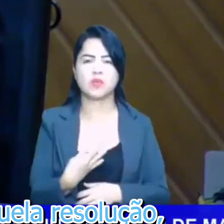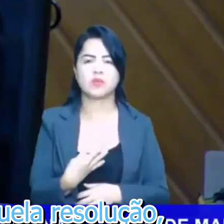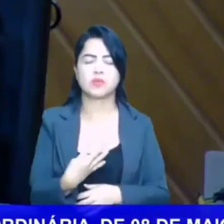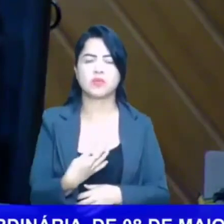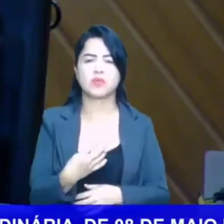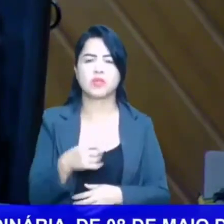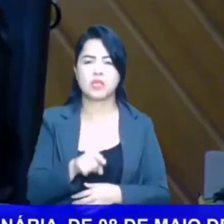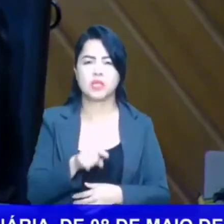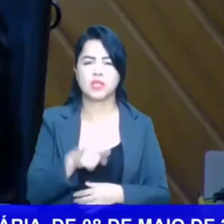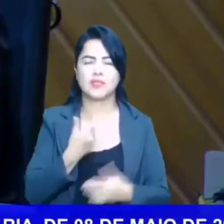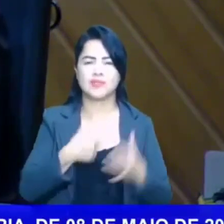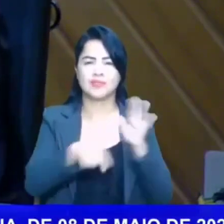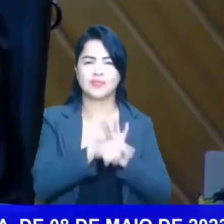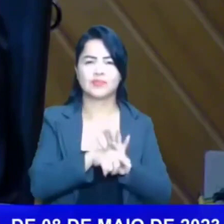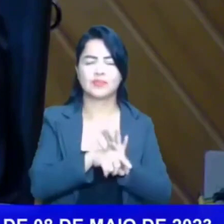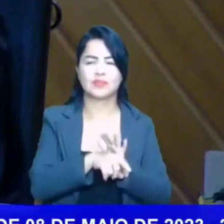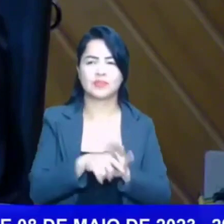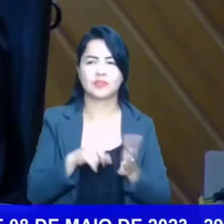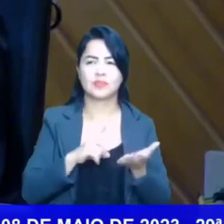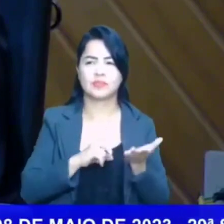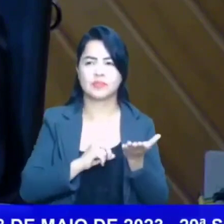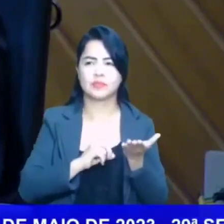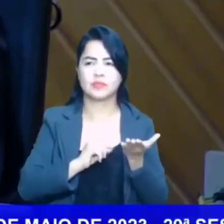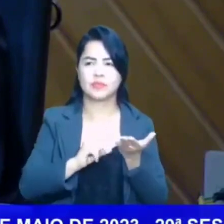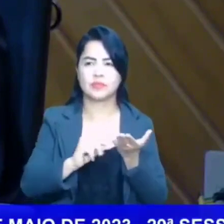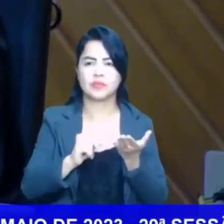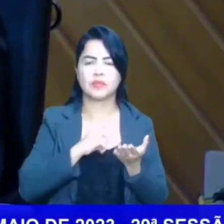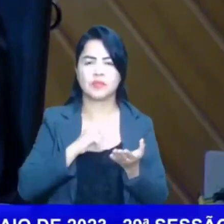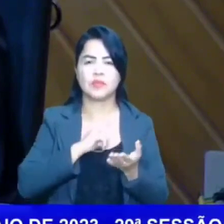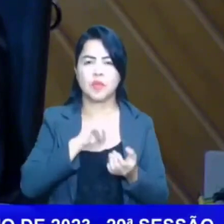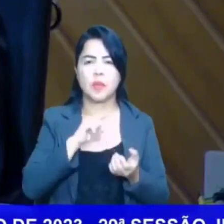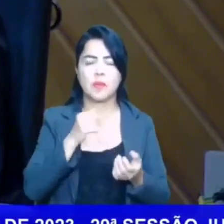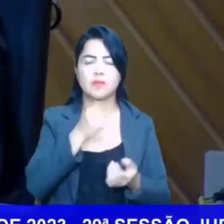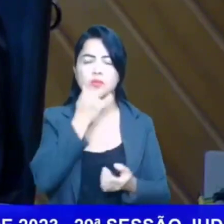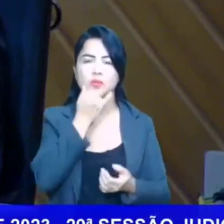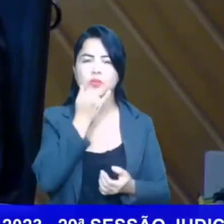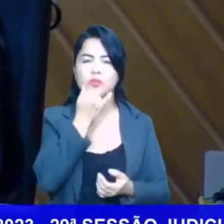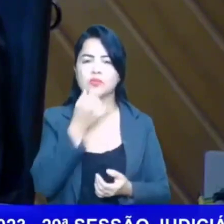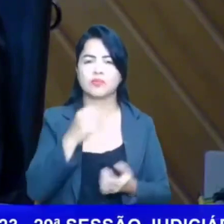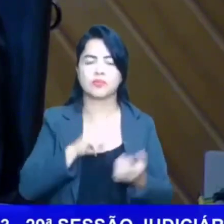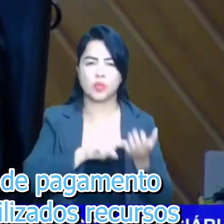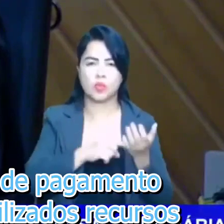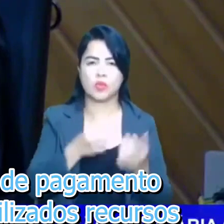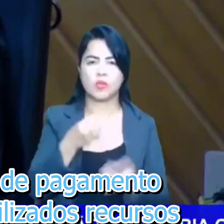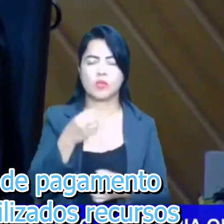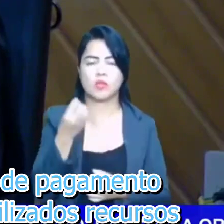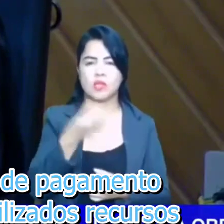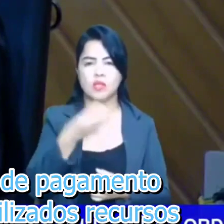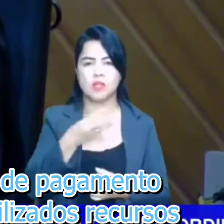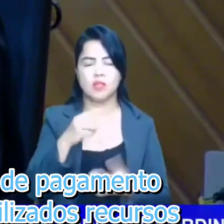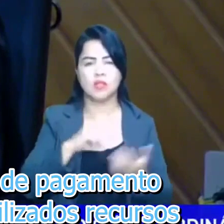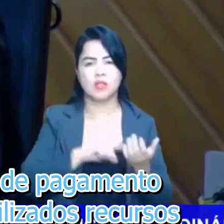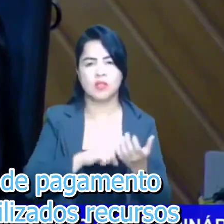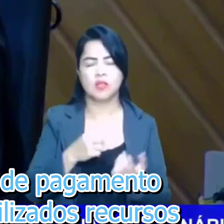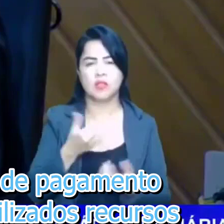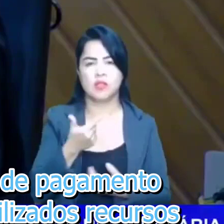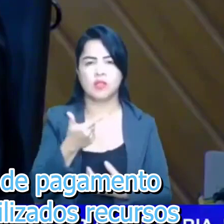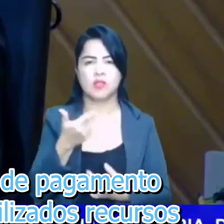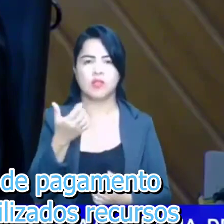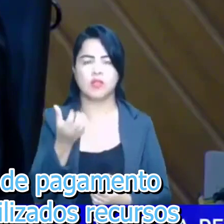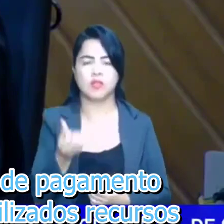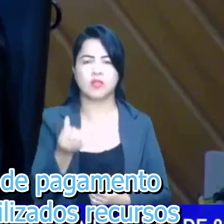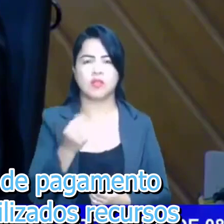resolução, do artigo 30, o parágrafo 3º, perdão, do artigo 26, parágrafo